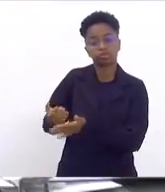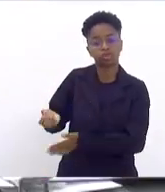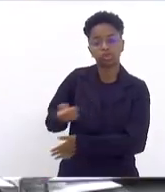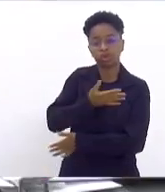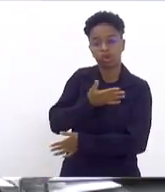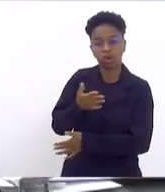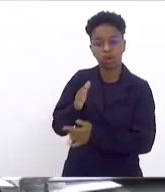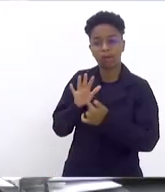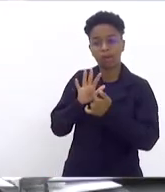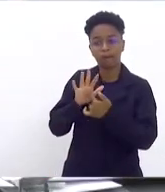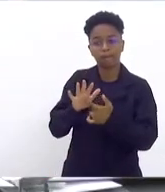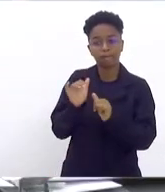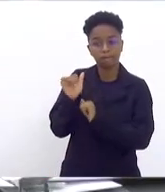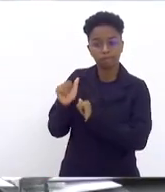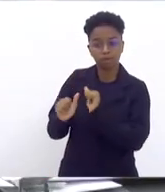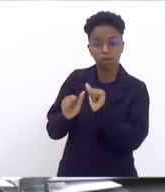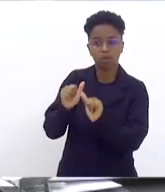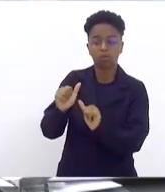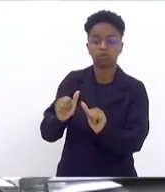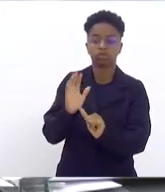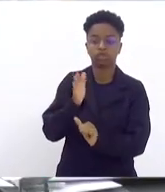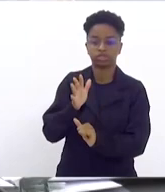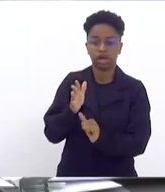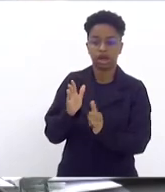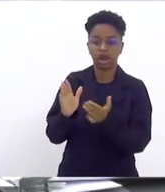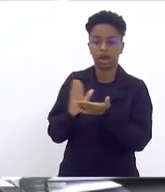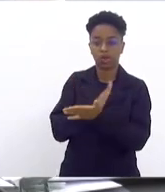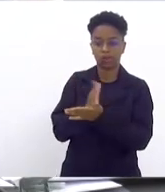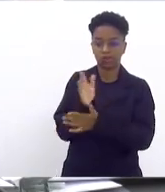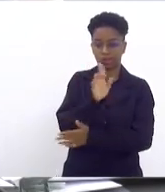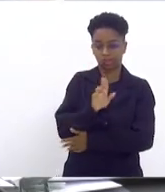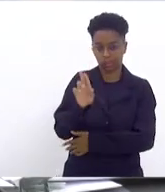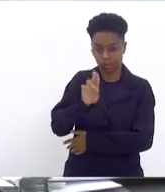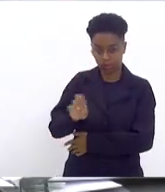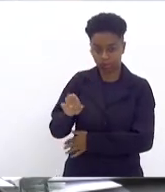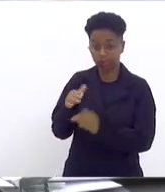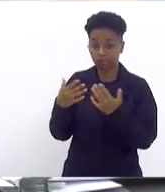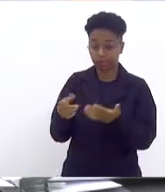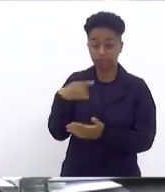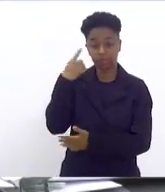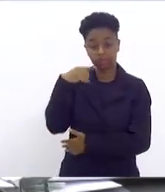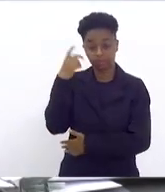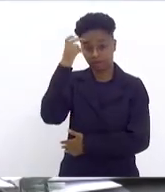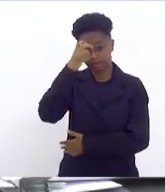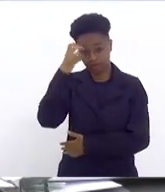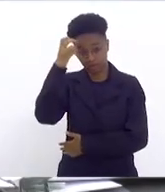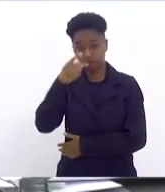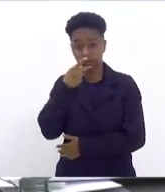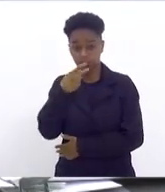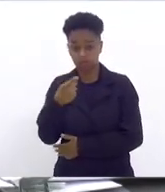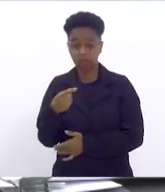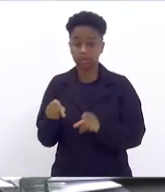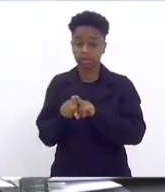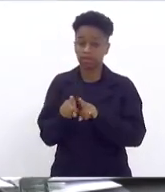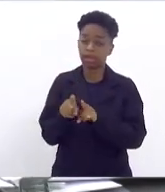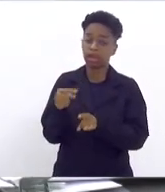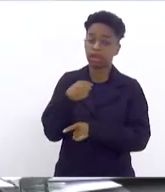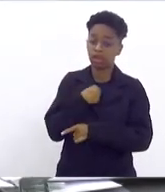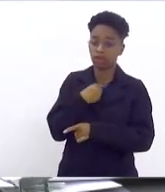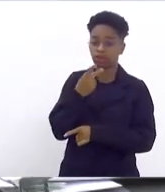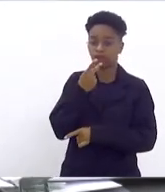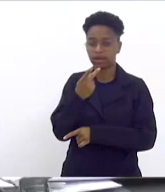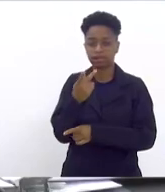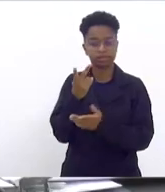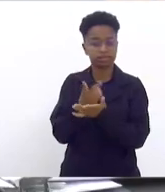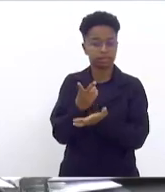já mudam algumas nomenclaturas. E a deputada Verônica citou bem, e eu mesmo, a gente fala isso o tempo